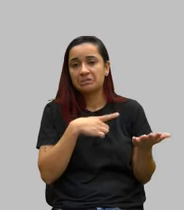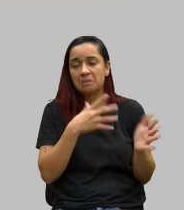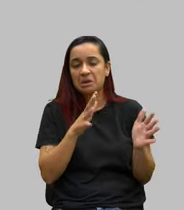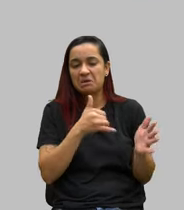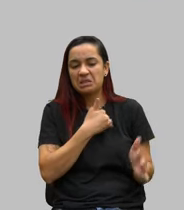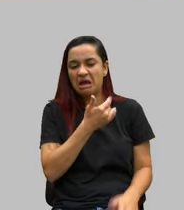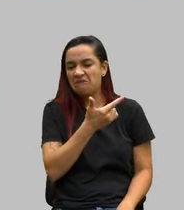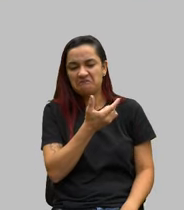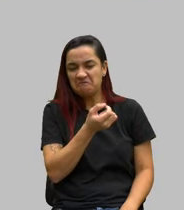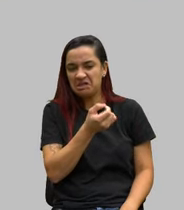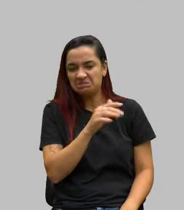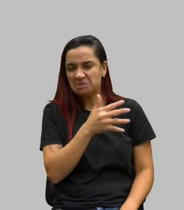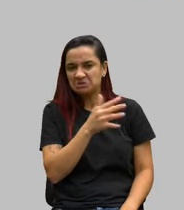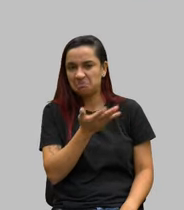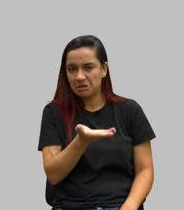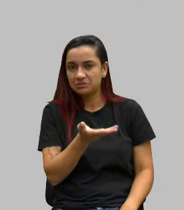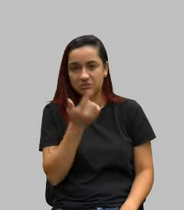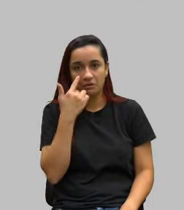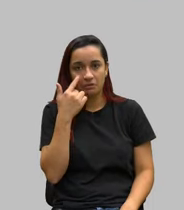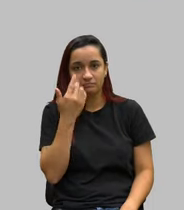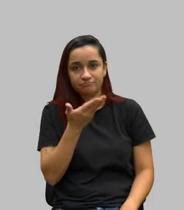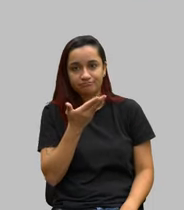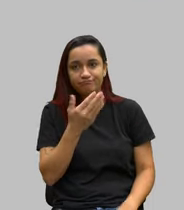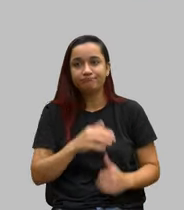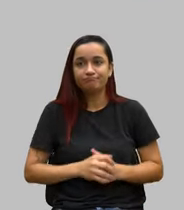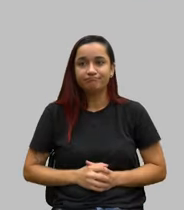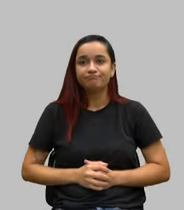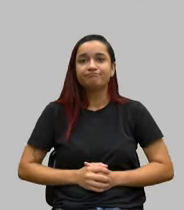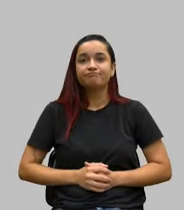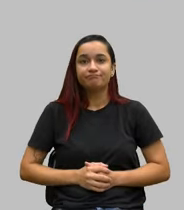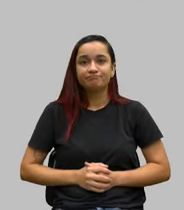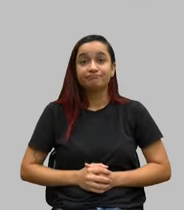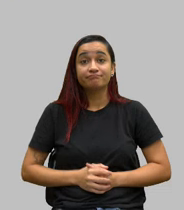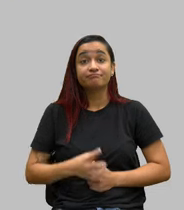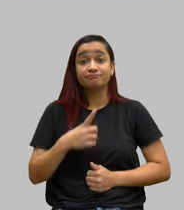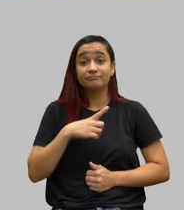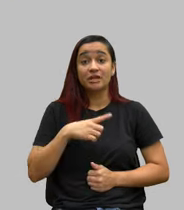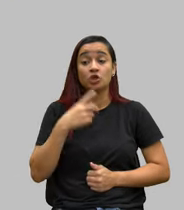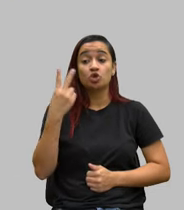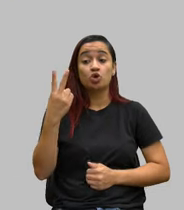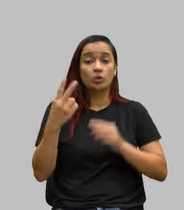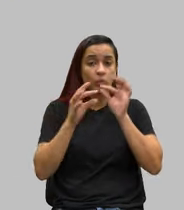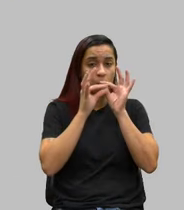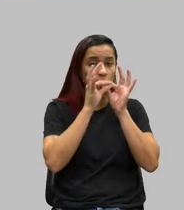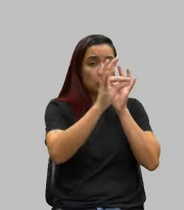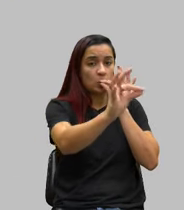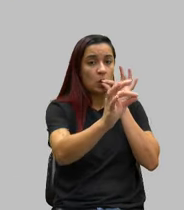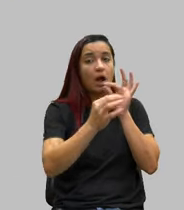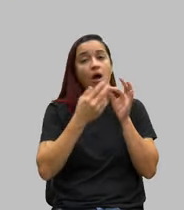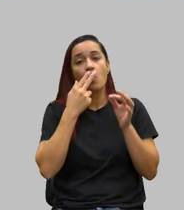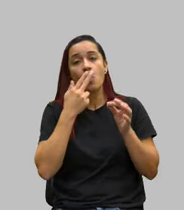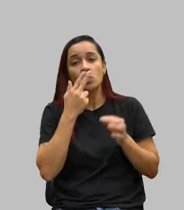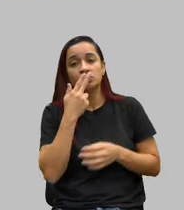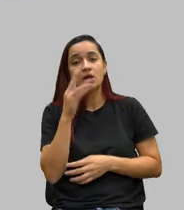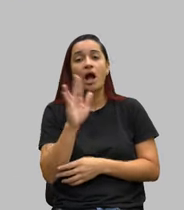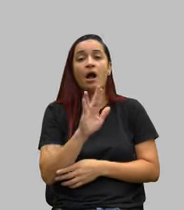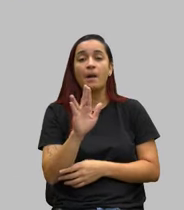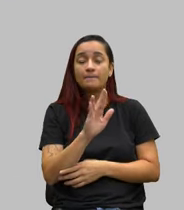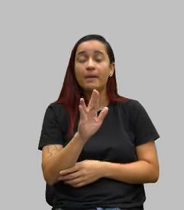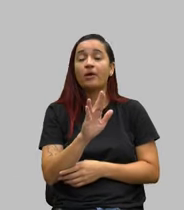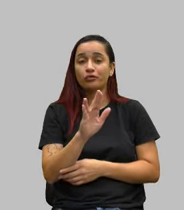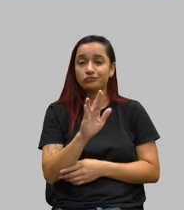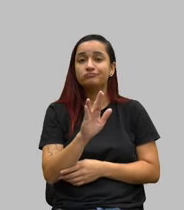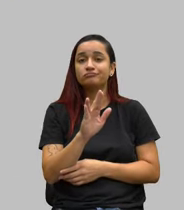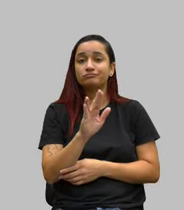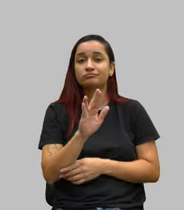e Poucos Anos tá vendo dois cigarro imenso de maconha sendo